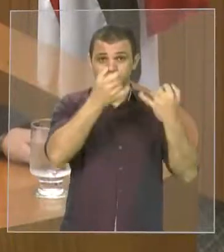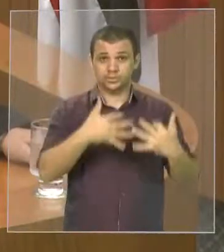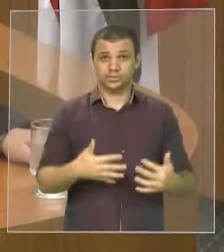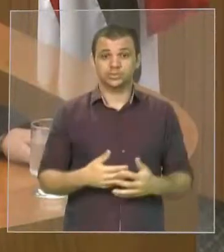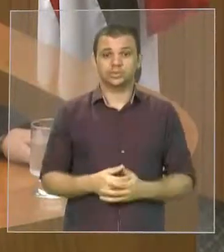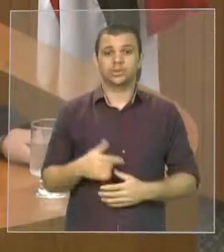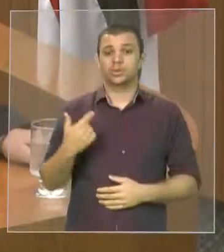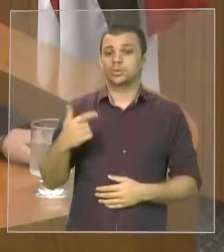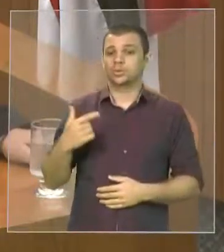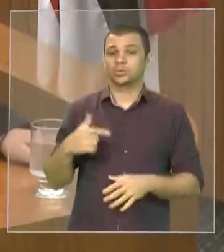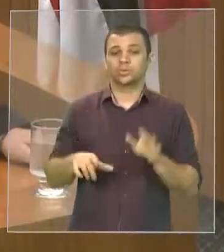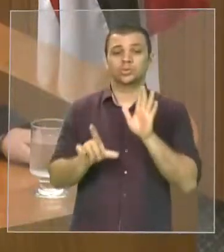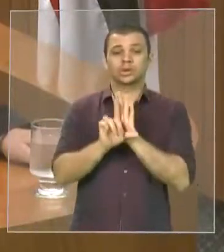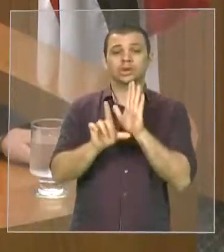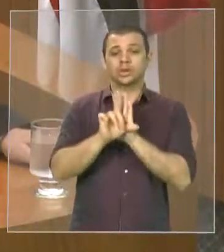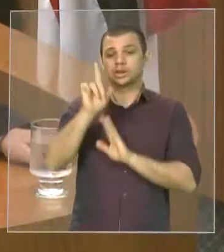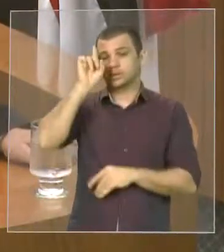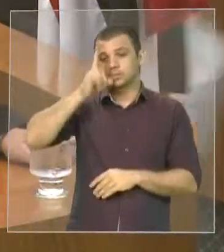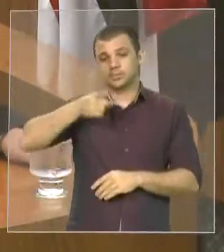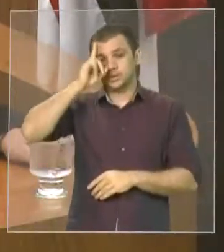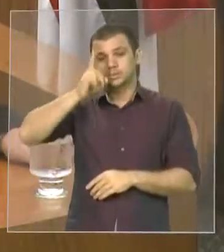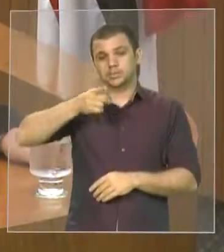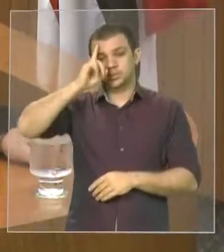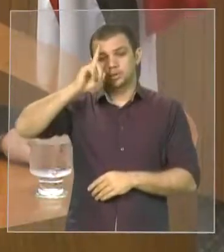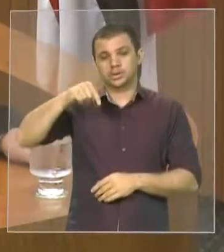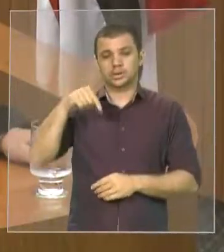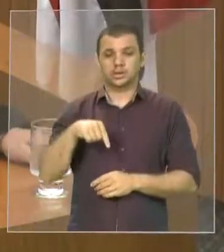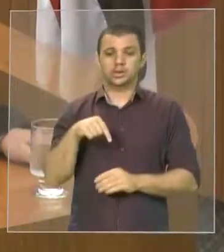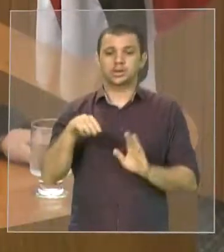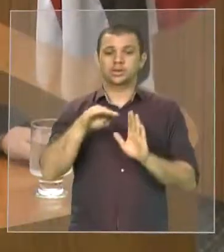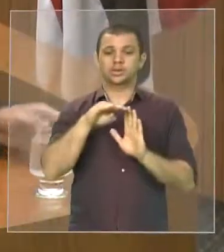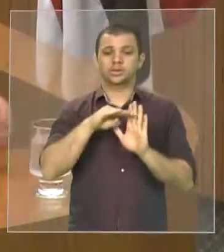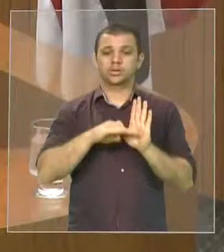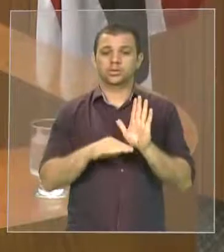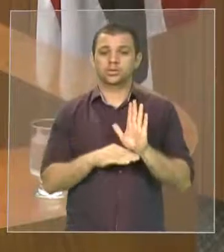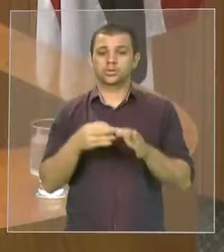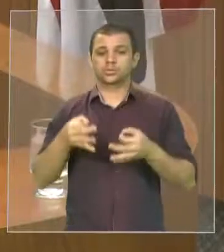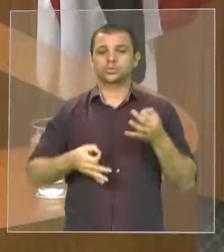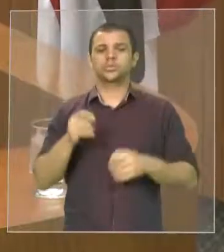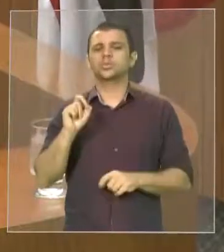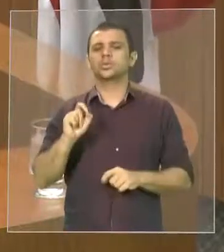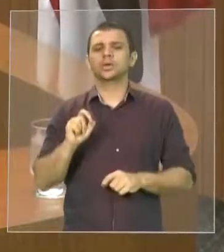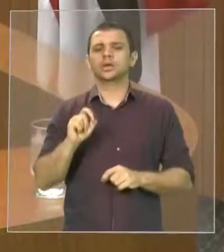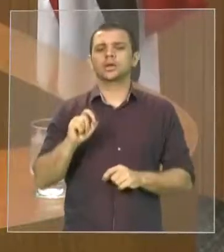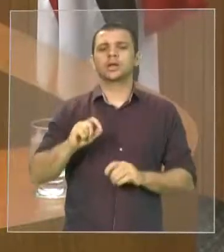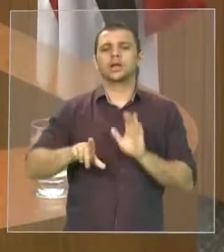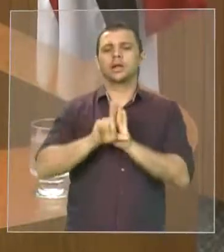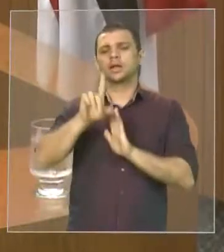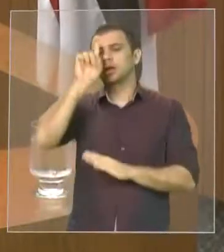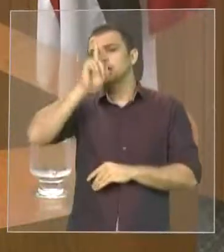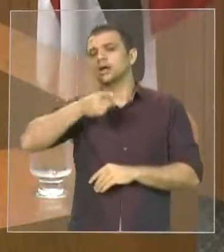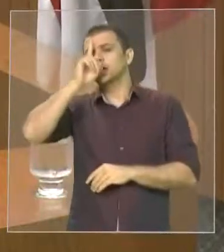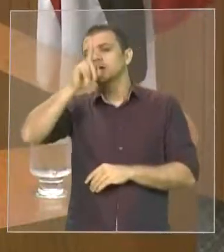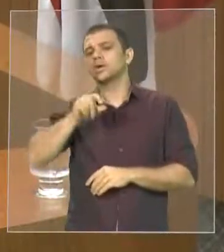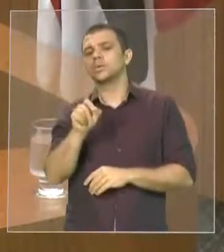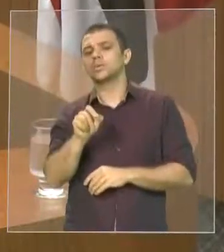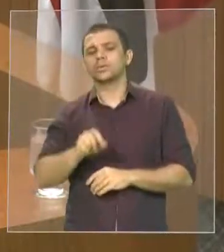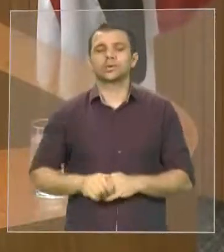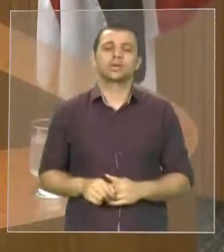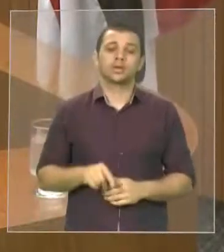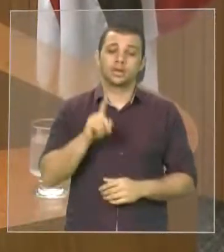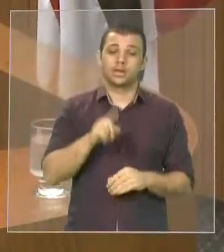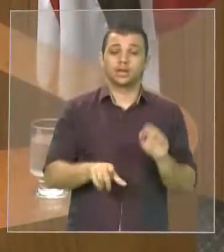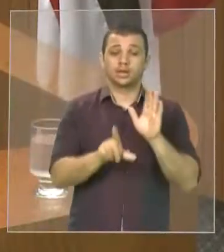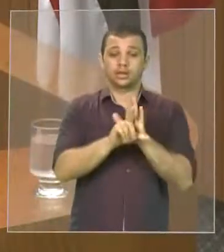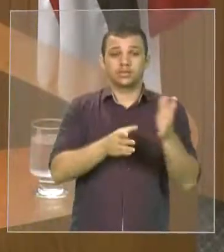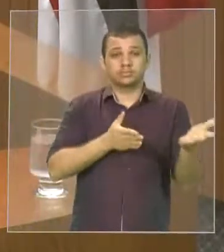lei delegada em nosso ordenamento jurídico. E o que é a lei delegada? É aquela que se aprova e